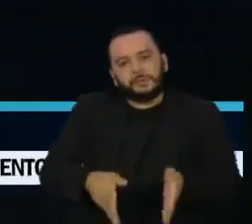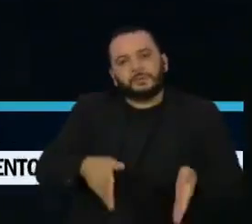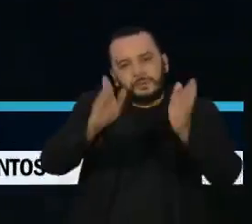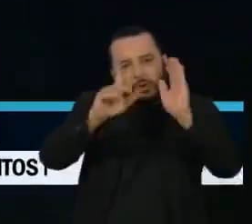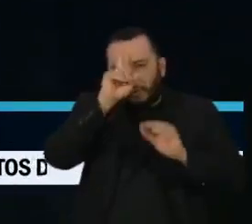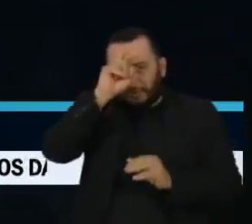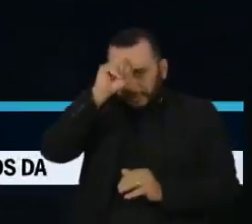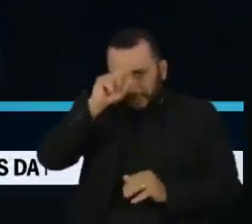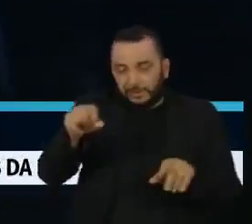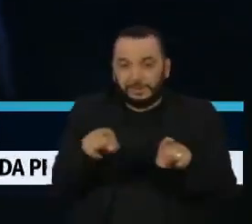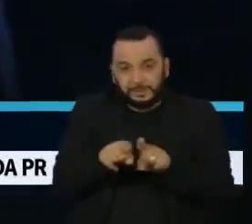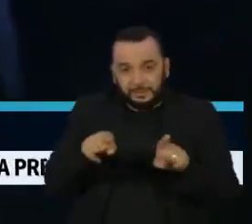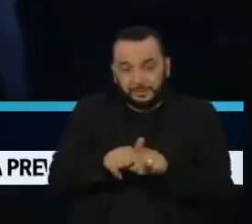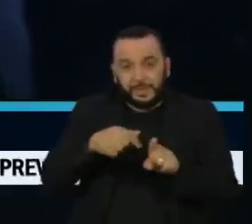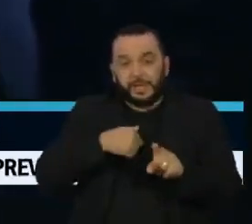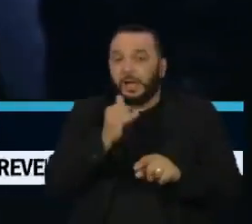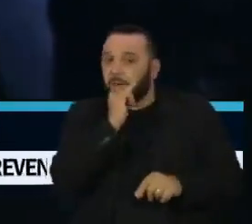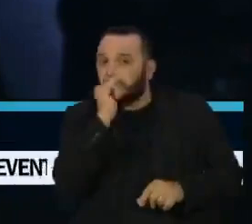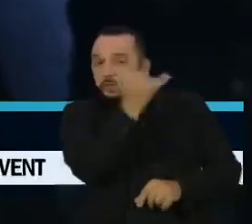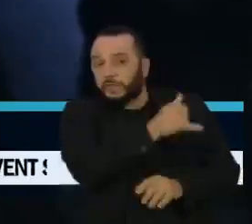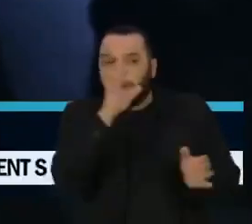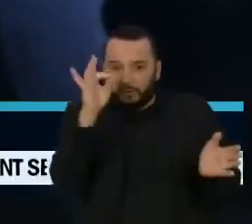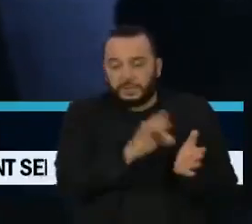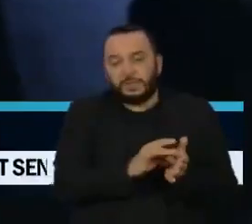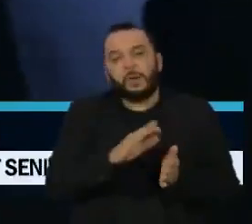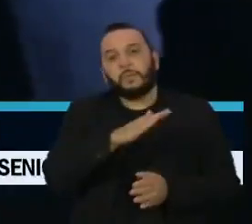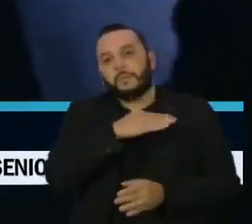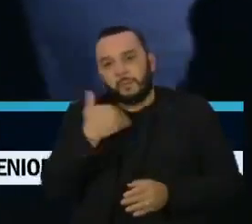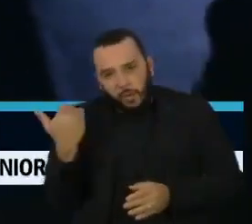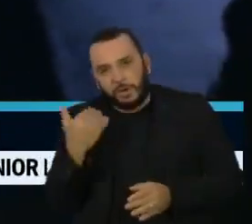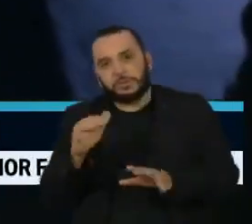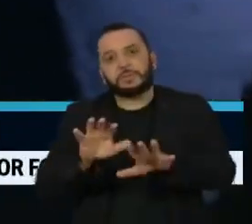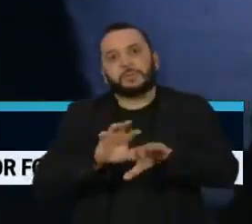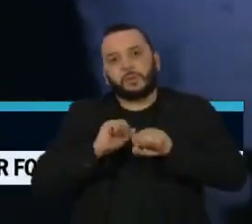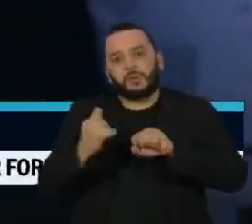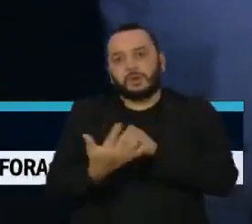notificações oficiais de casos e mortes de Covid não eram afetadas por esses procedimentos.